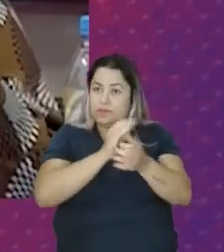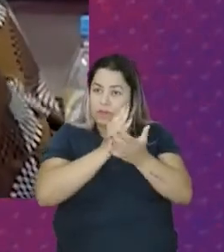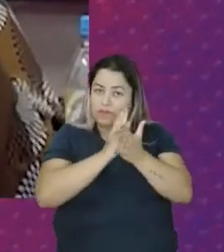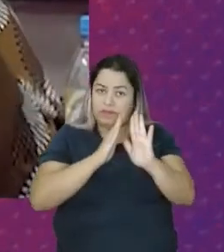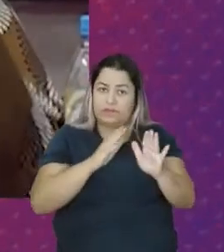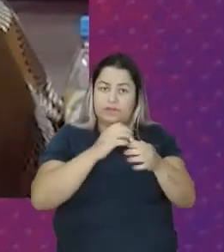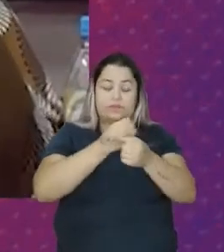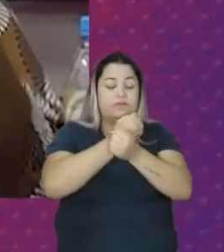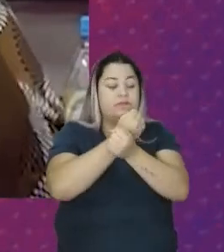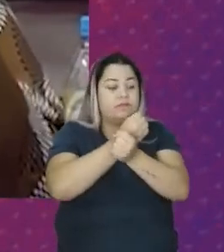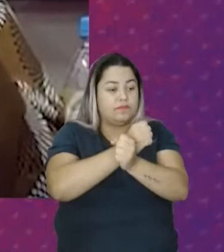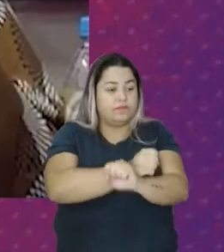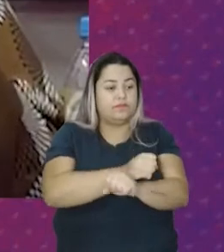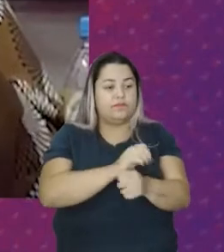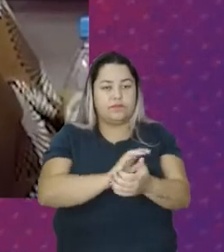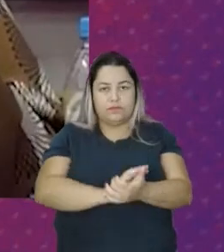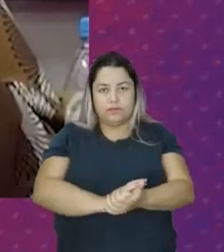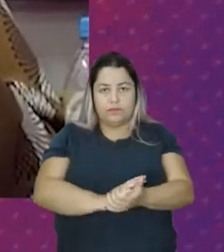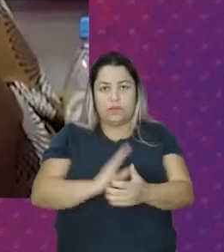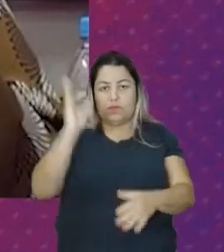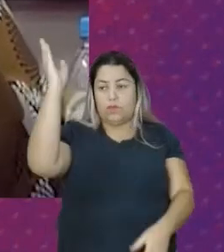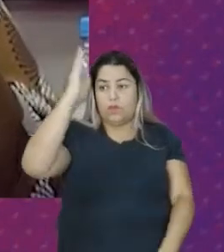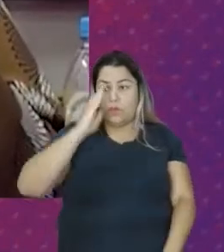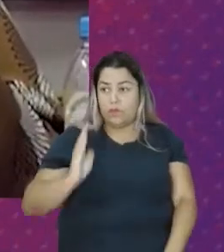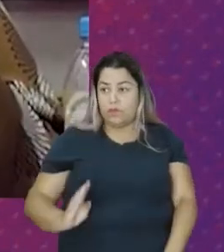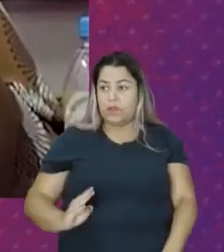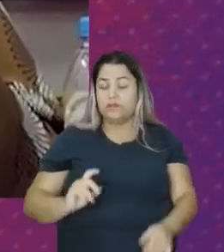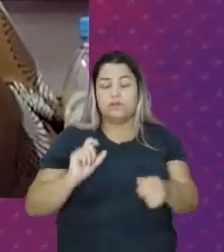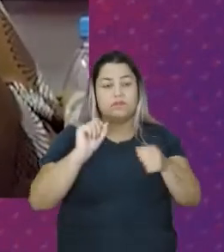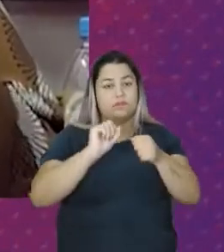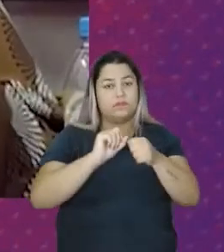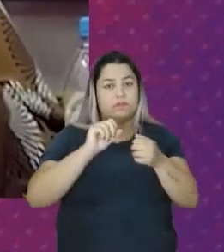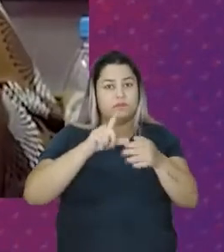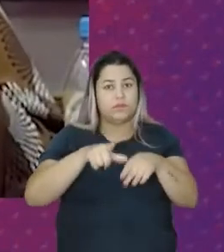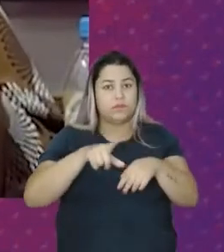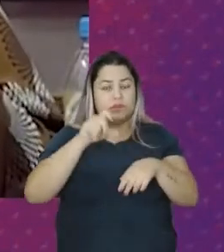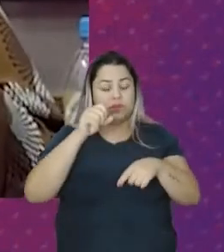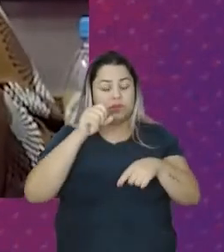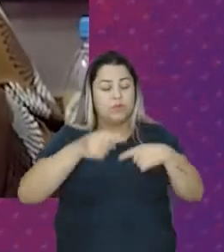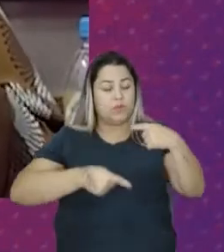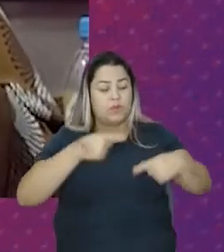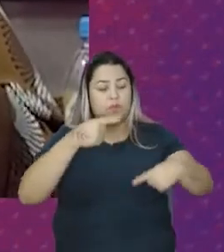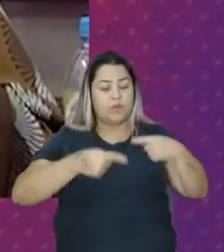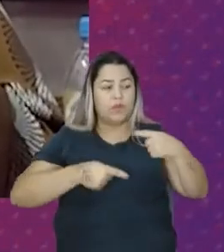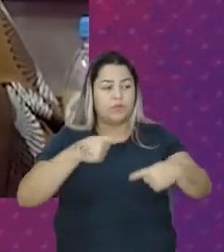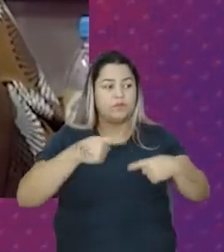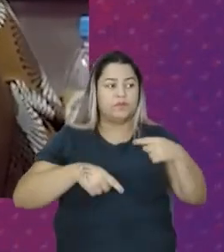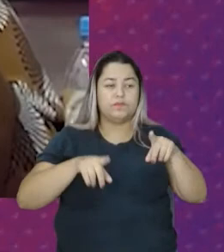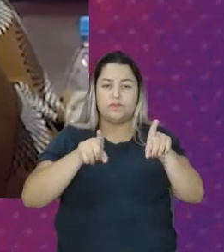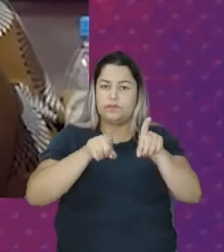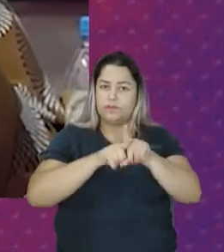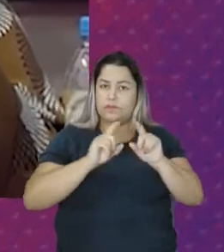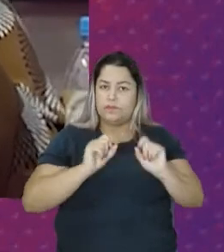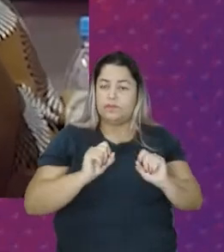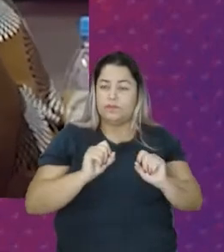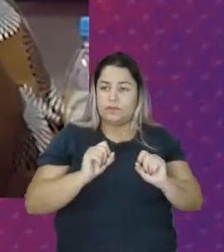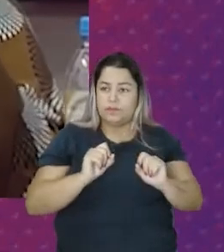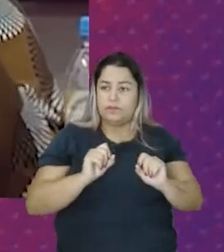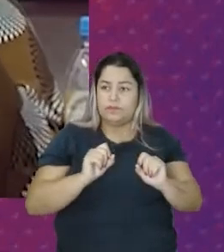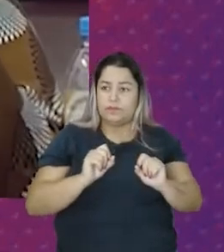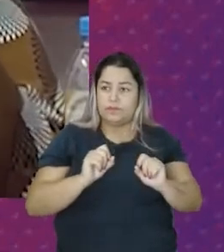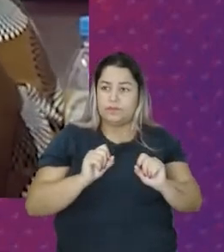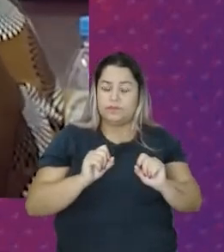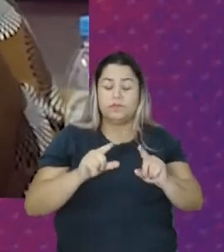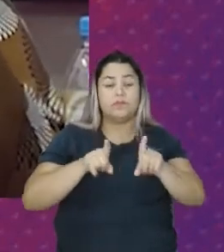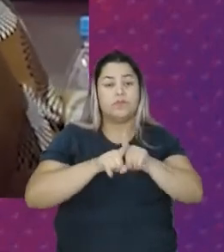né, pós-abolição, o Brasil fez uma opção política, né, uma opção